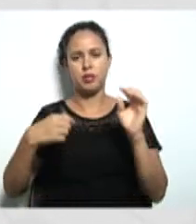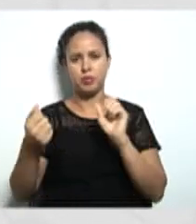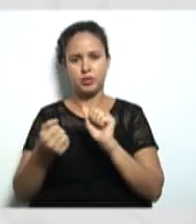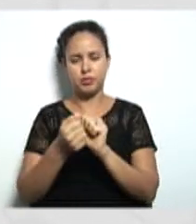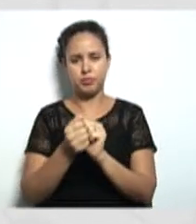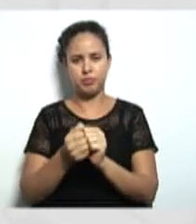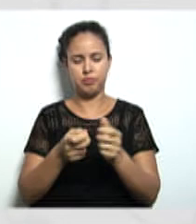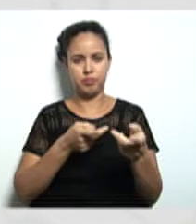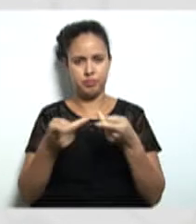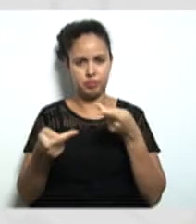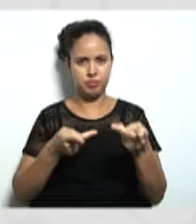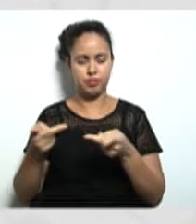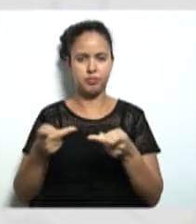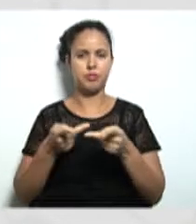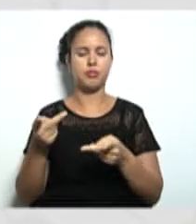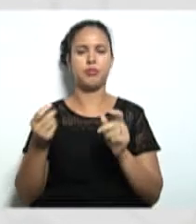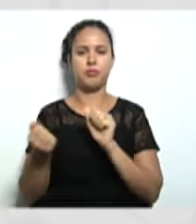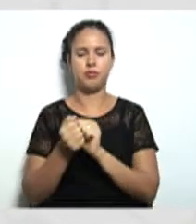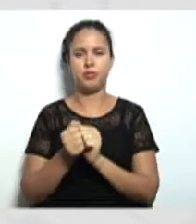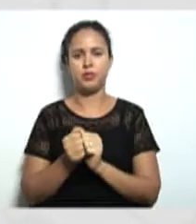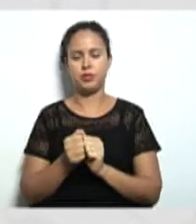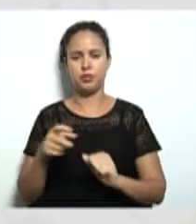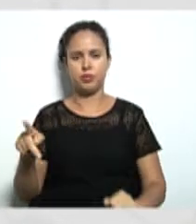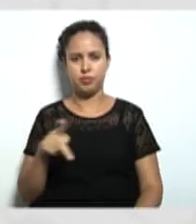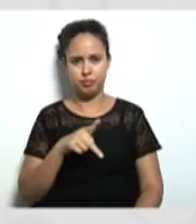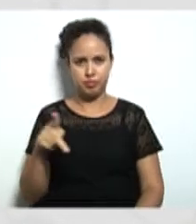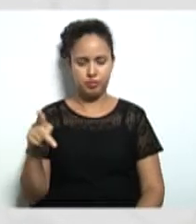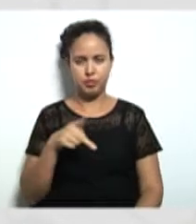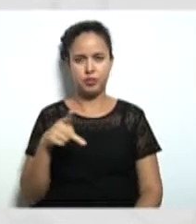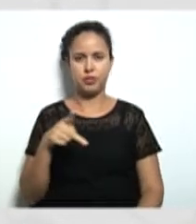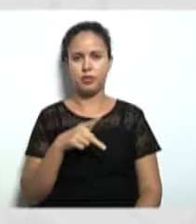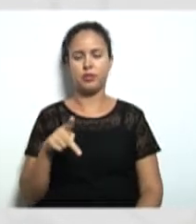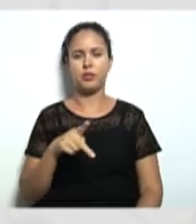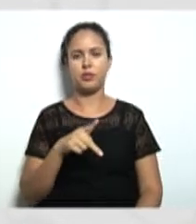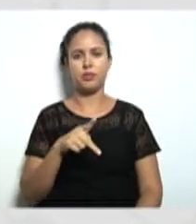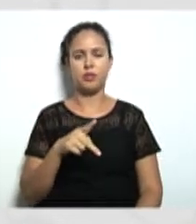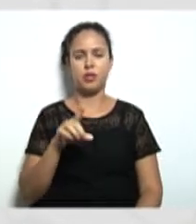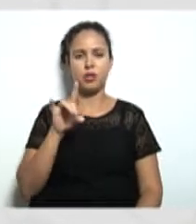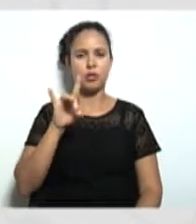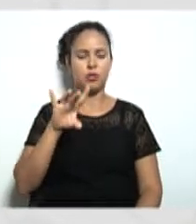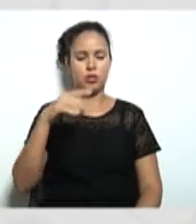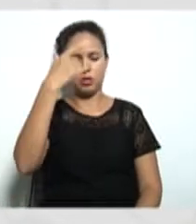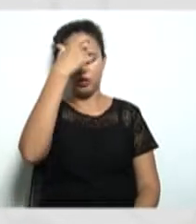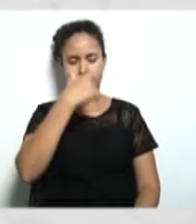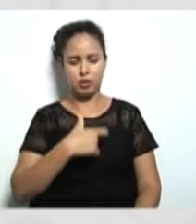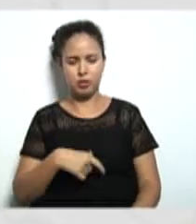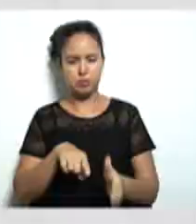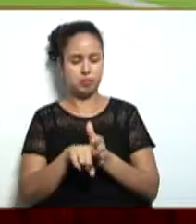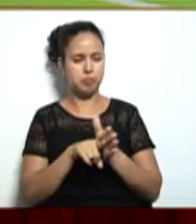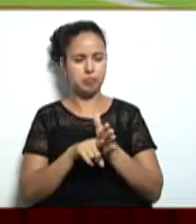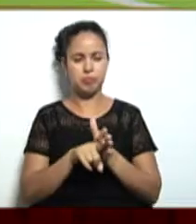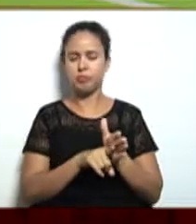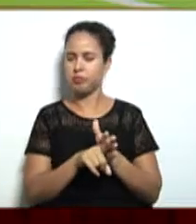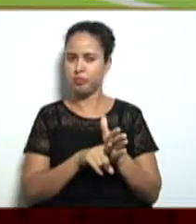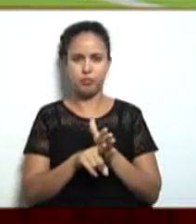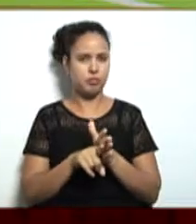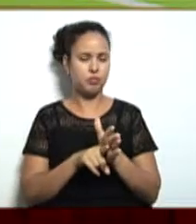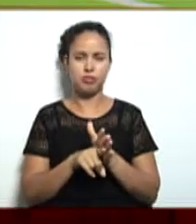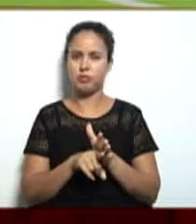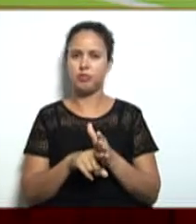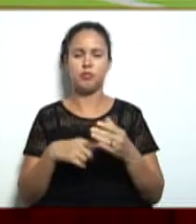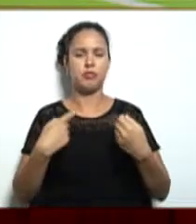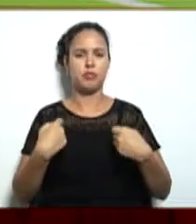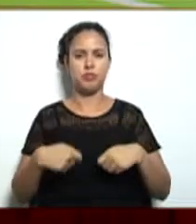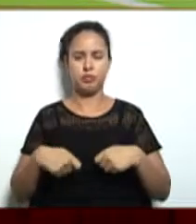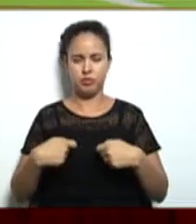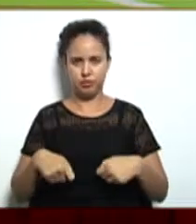ser um projeto só criado por mim e eu resolvo, né, fazer lá na minha cidade ou na minha linha ou